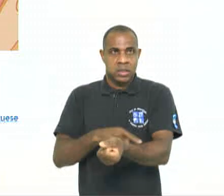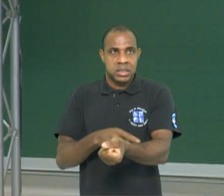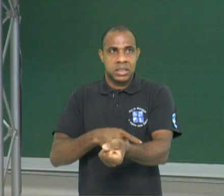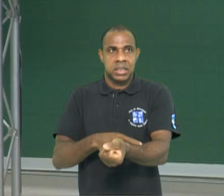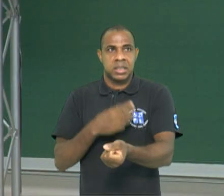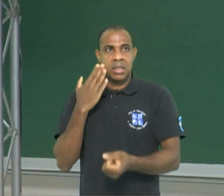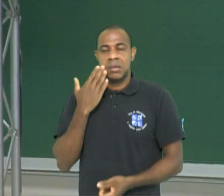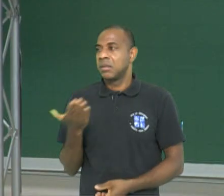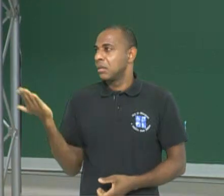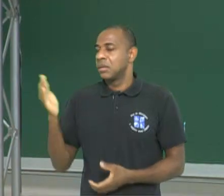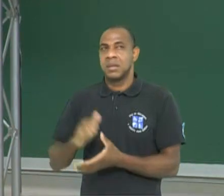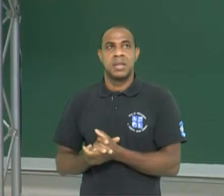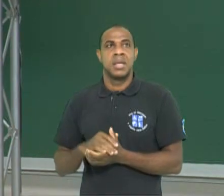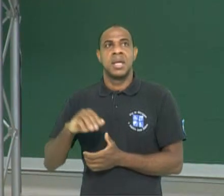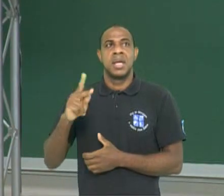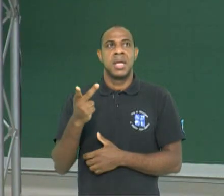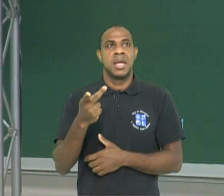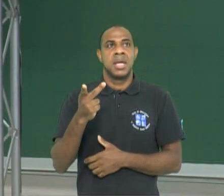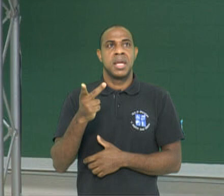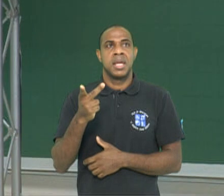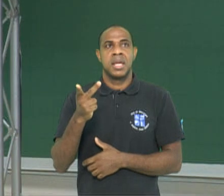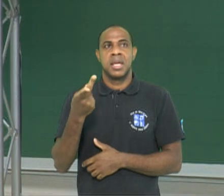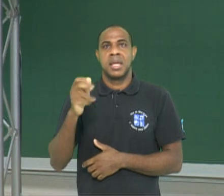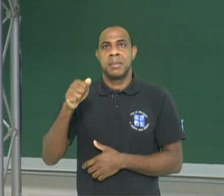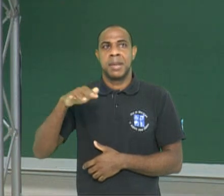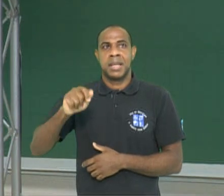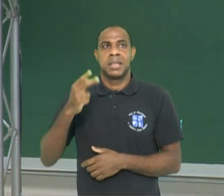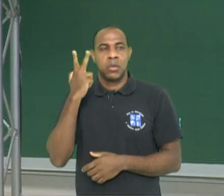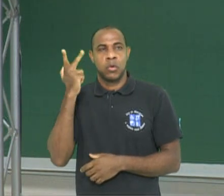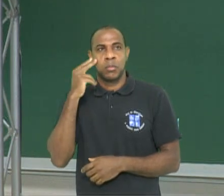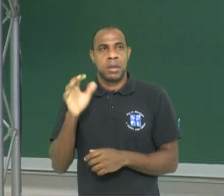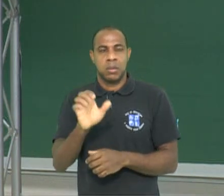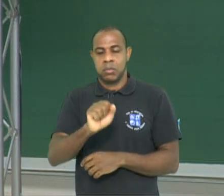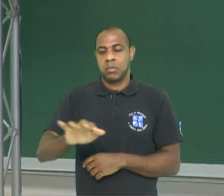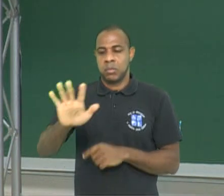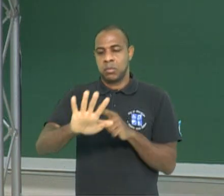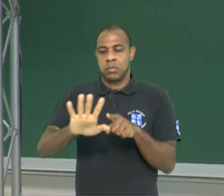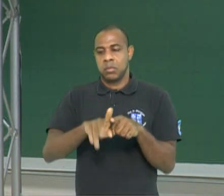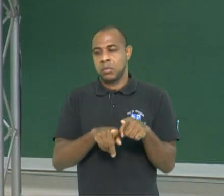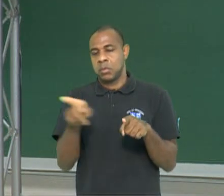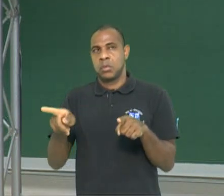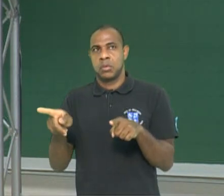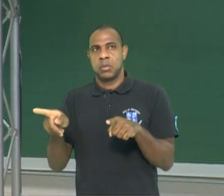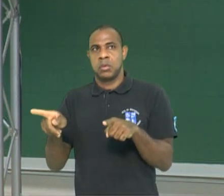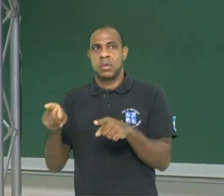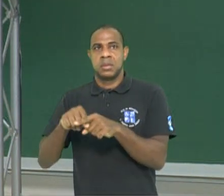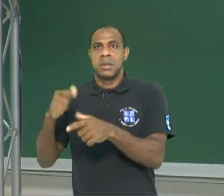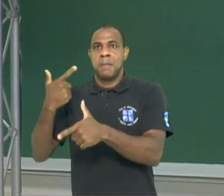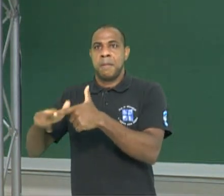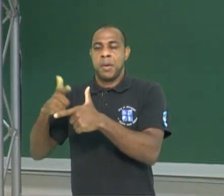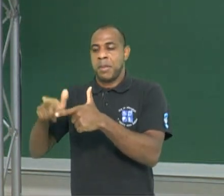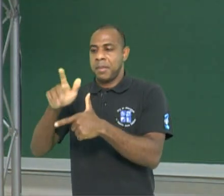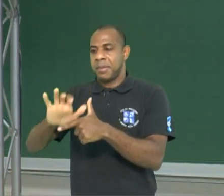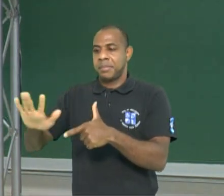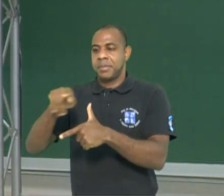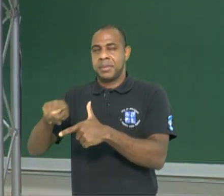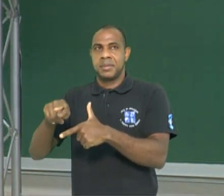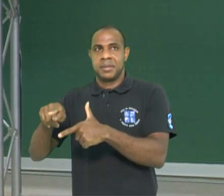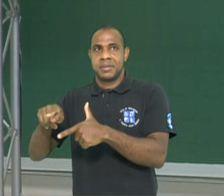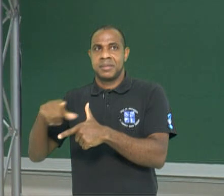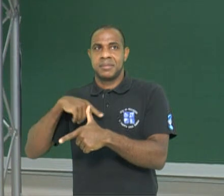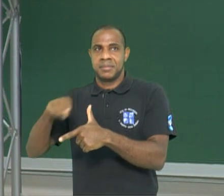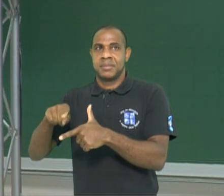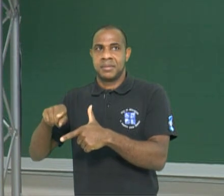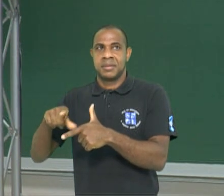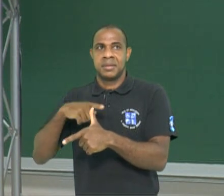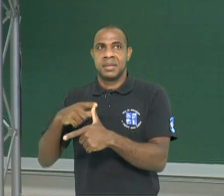uma hemácia normal e aqui uma hemácia falciforme, já alterada, né? Aqui o trânsito